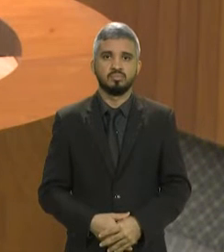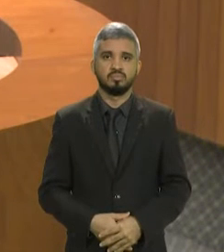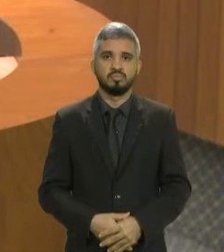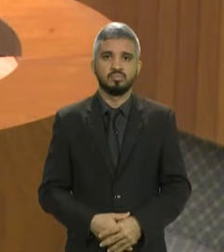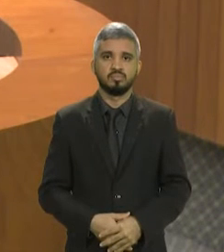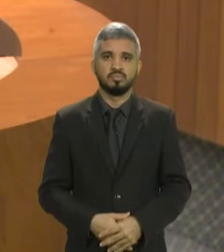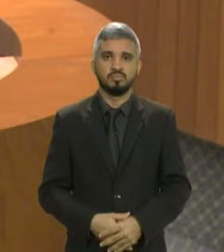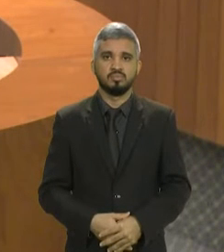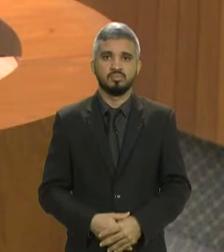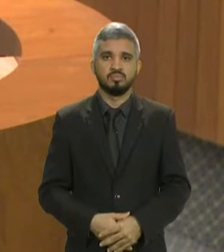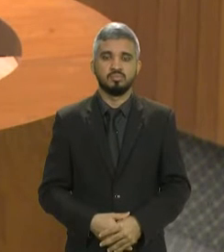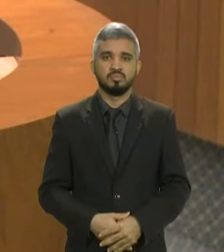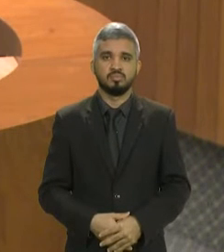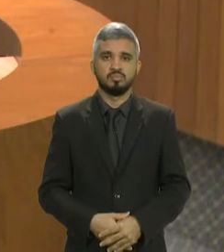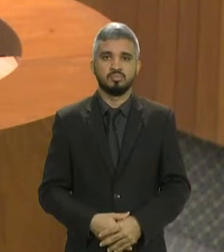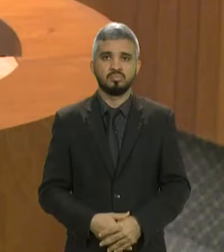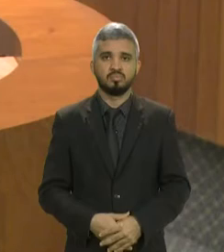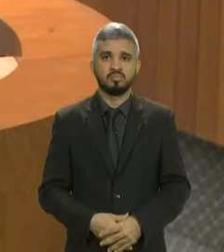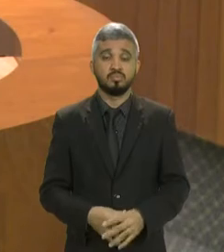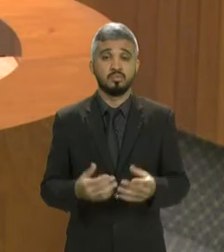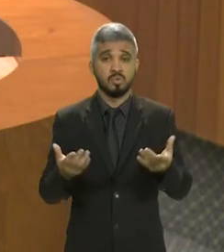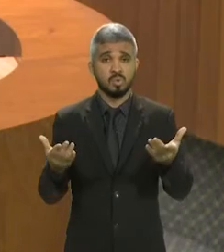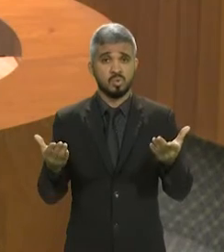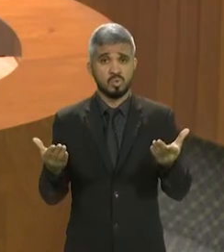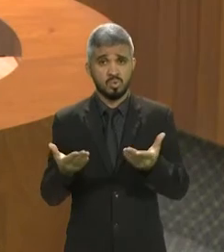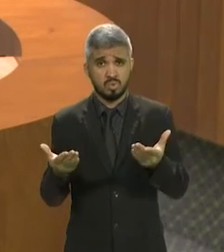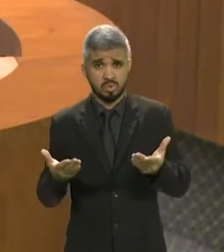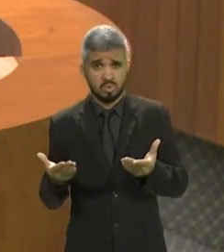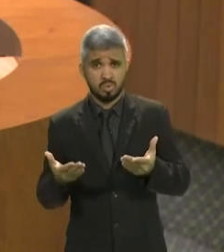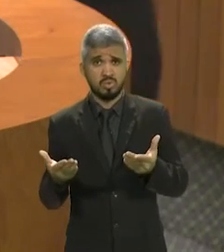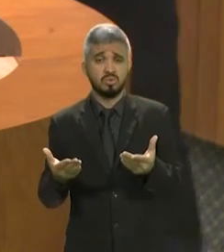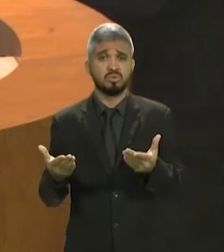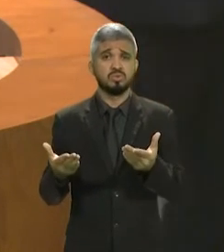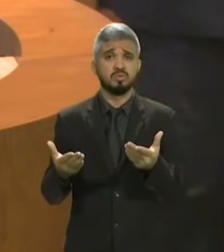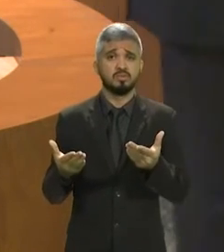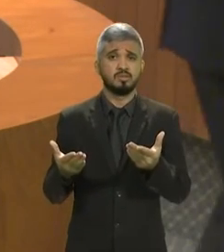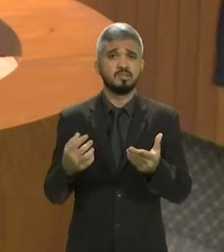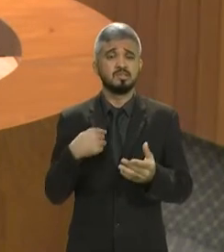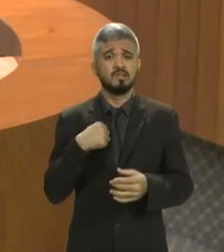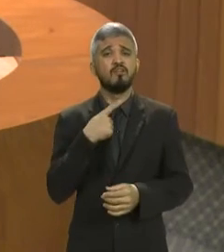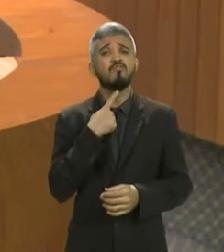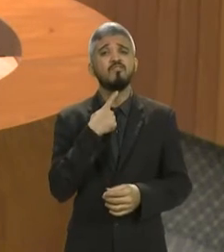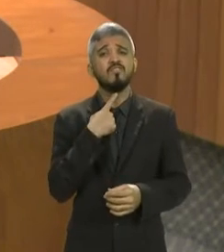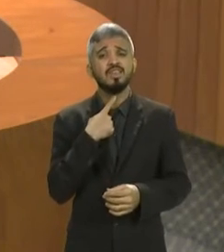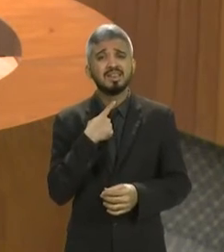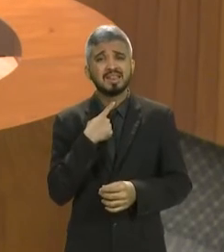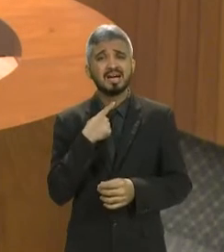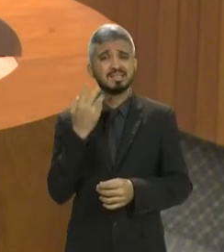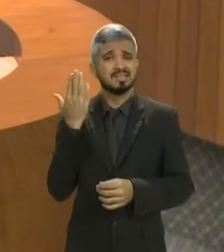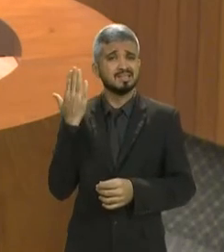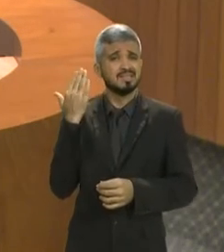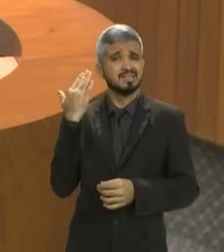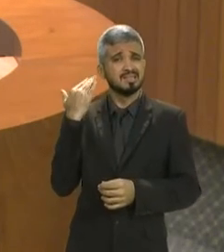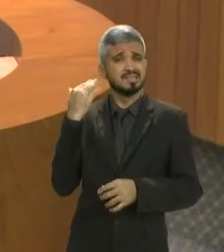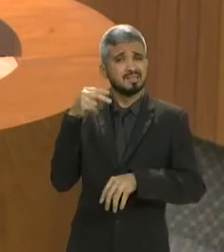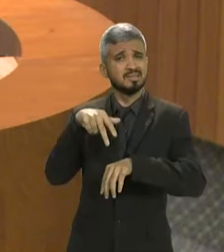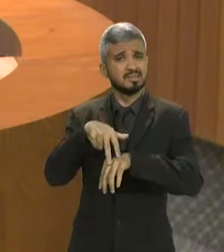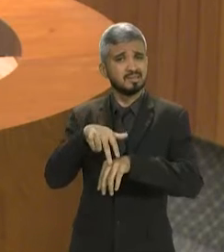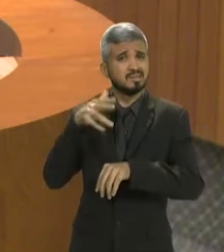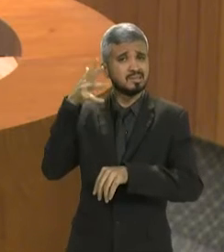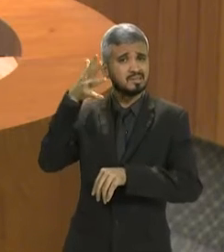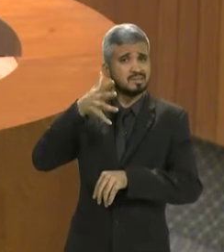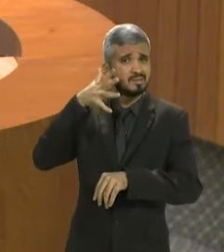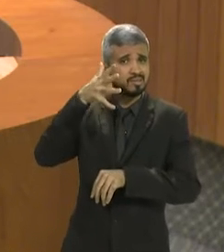já era desde a semana passada para já falar sobre esse assunto, como